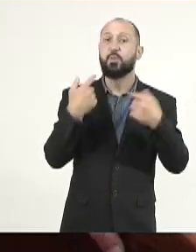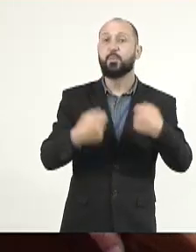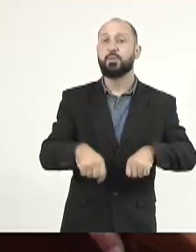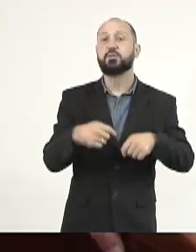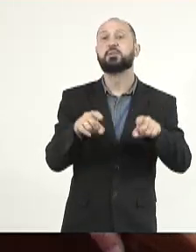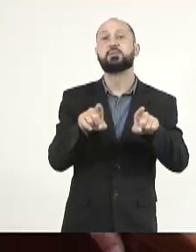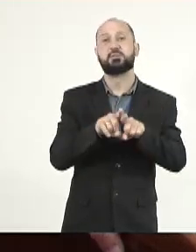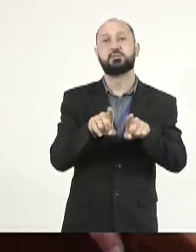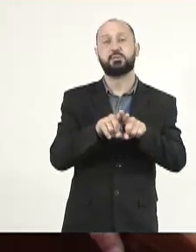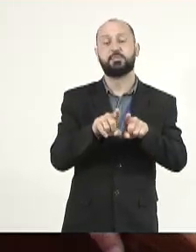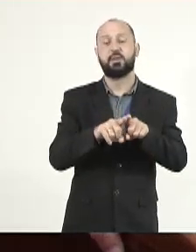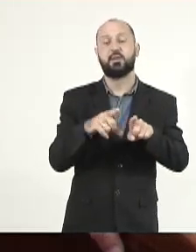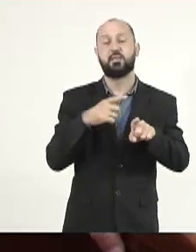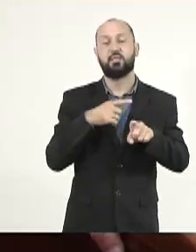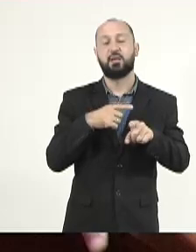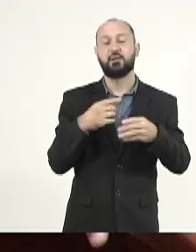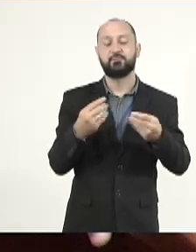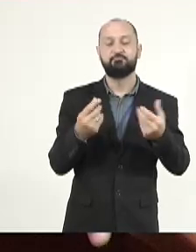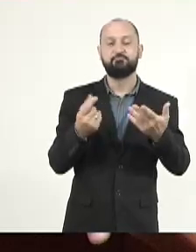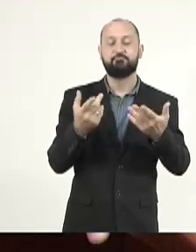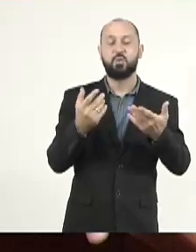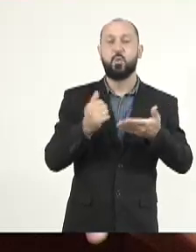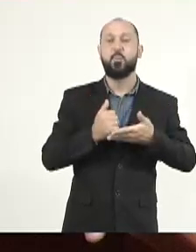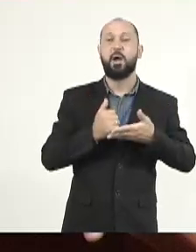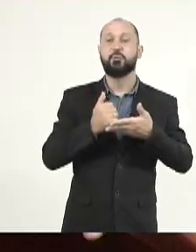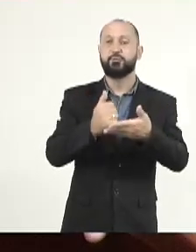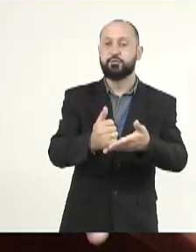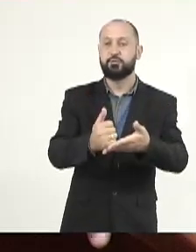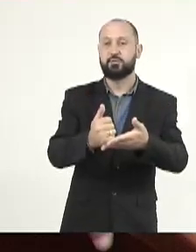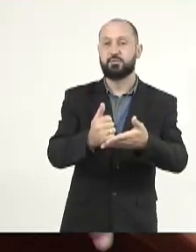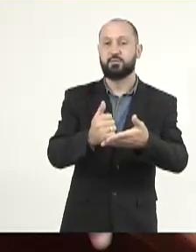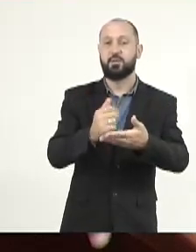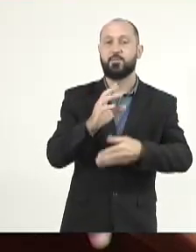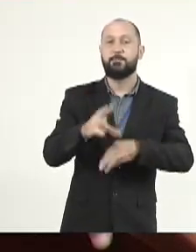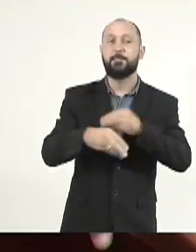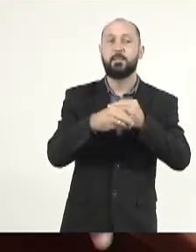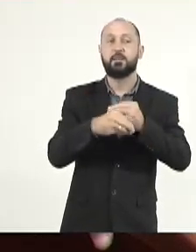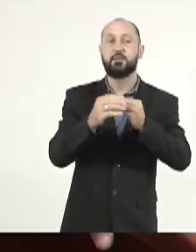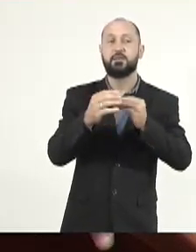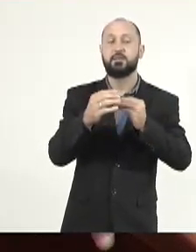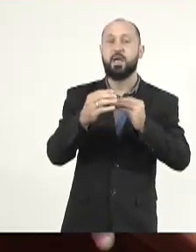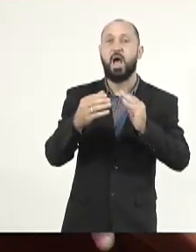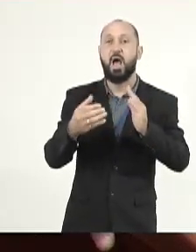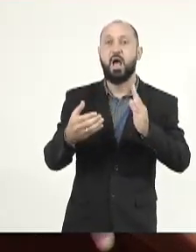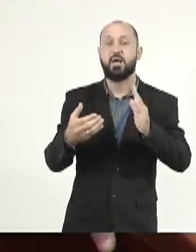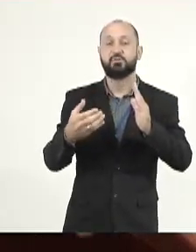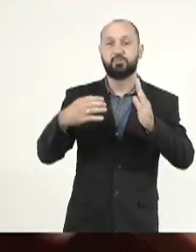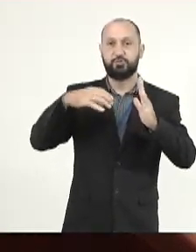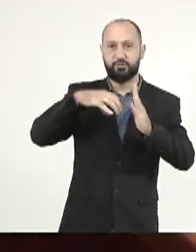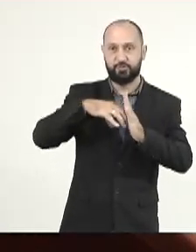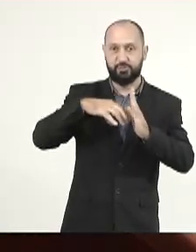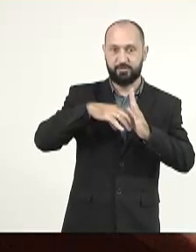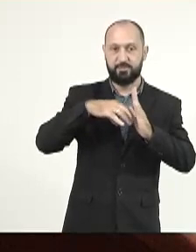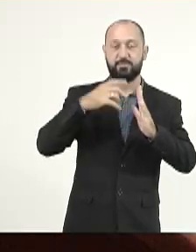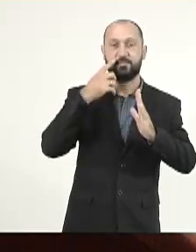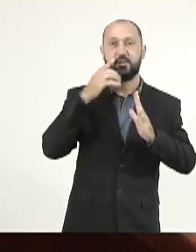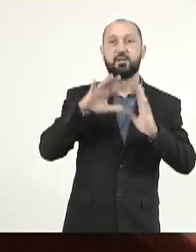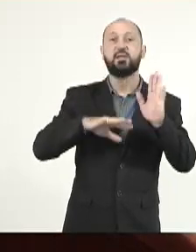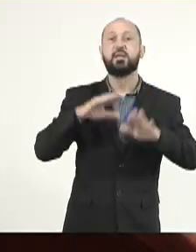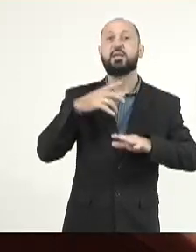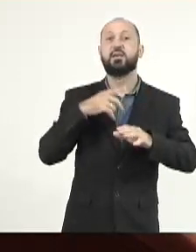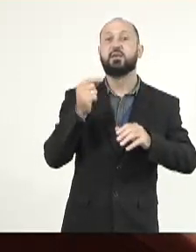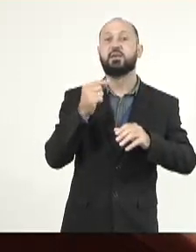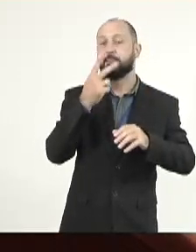também ter uma contribuição maior da Câmara Federal, que praticamente